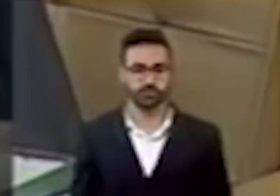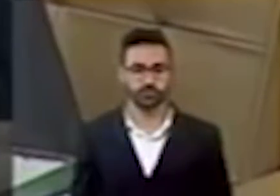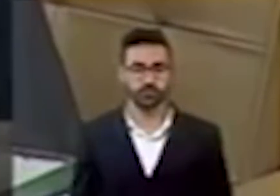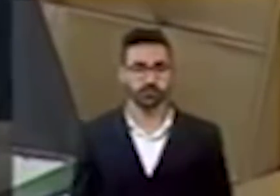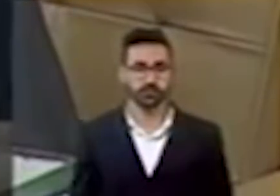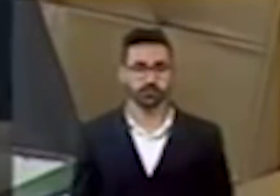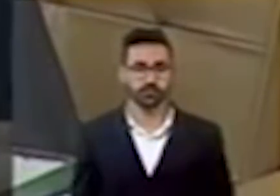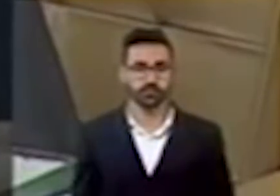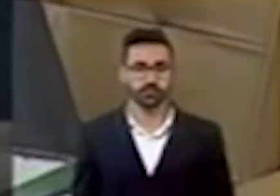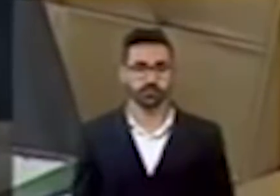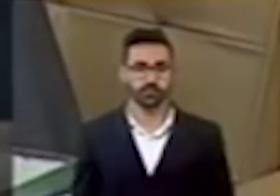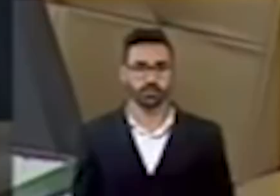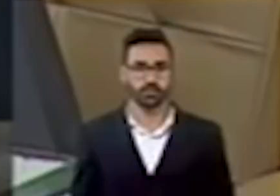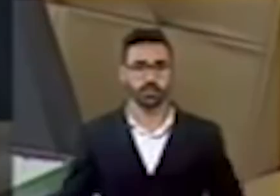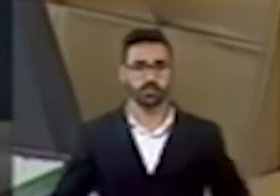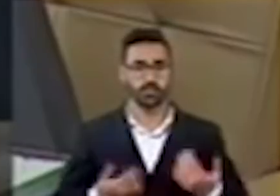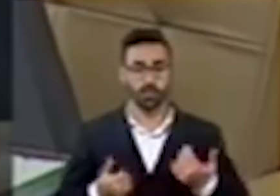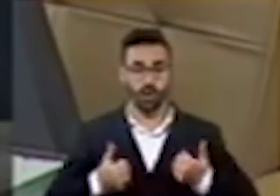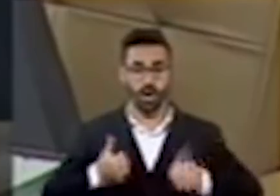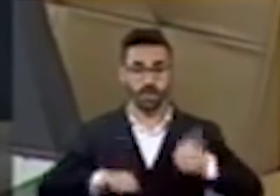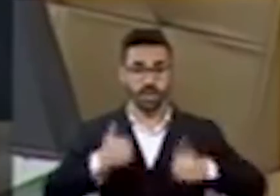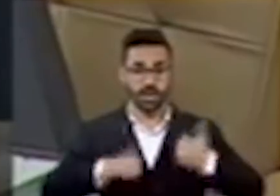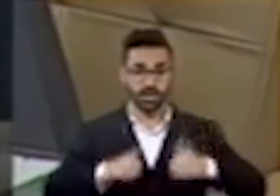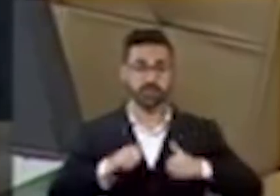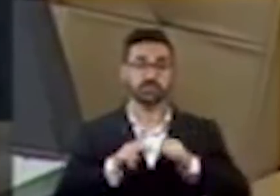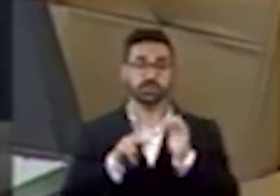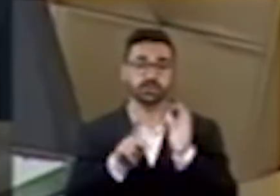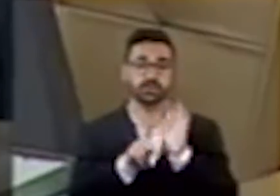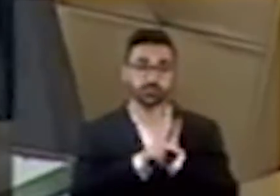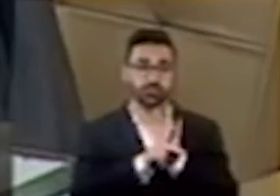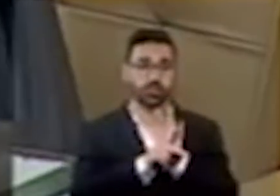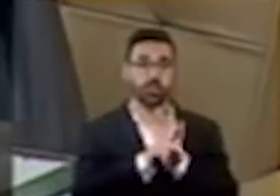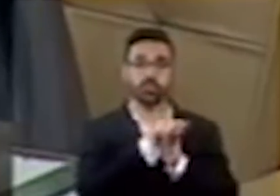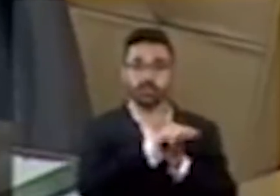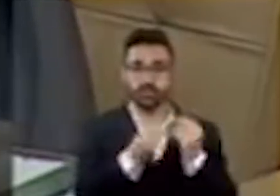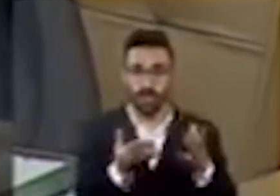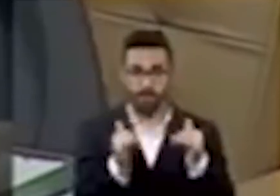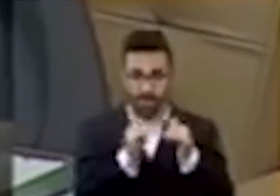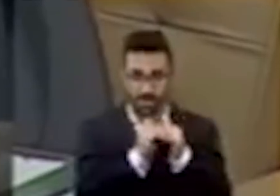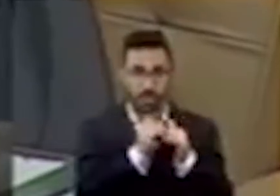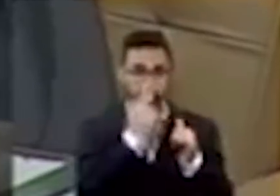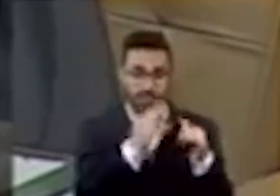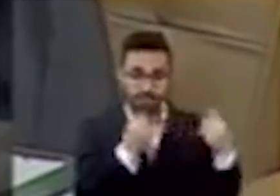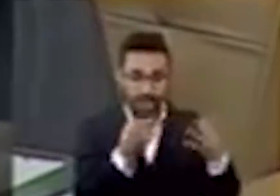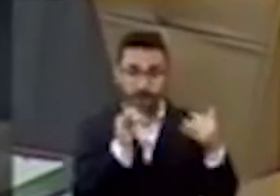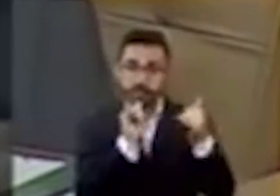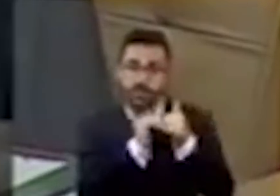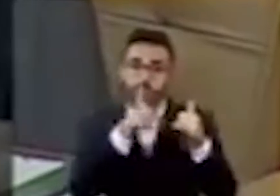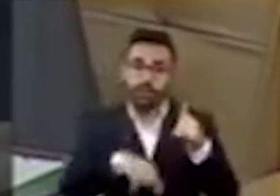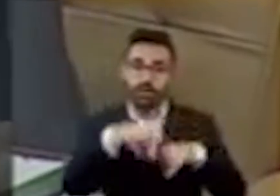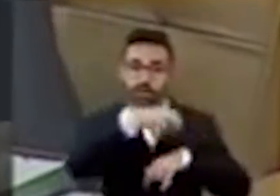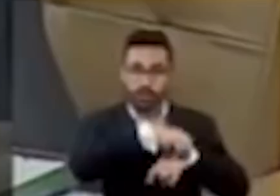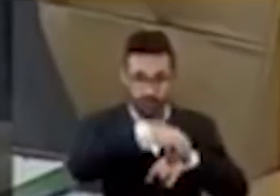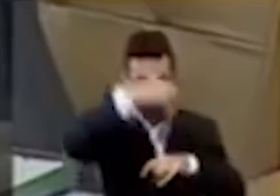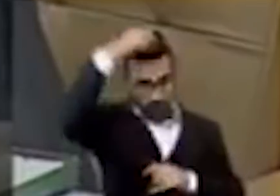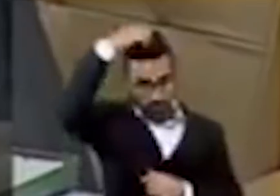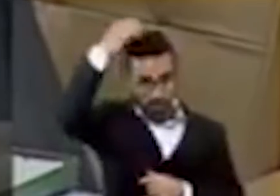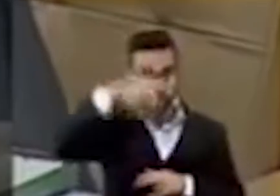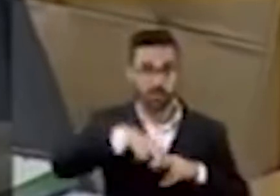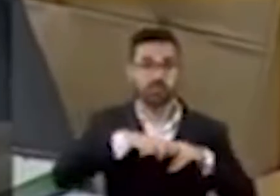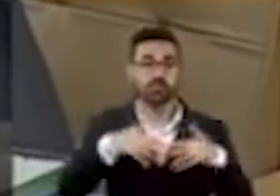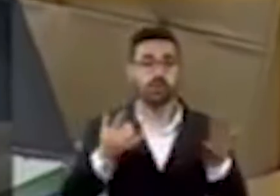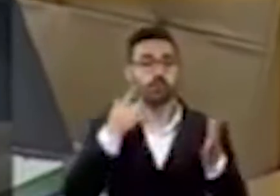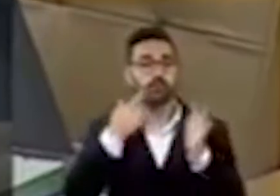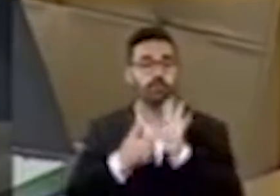contribuição sobre a análise dessa prerrogativa monárquica, Albert Dicey, teórico constitucional britânico, descreve